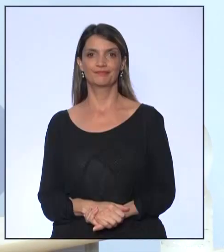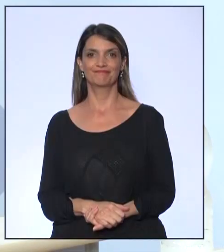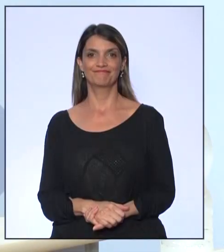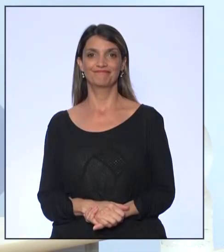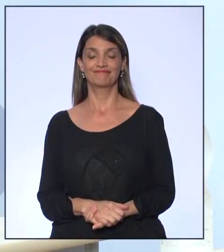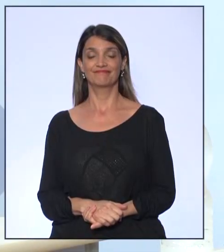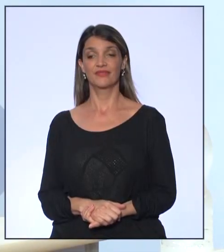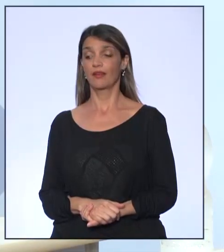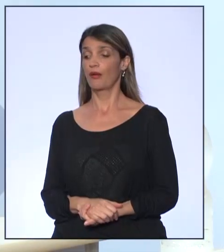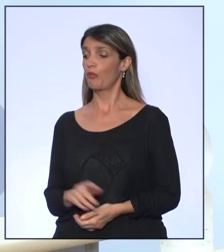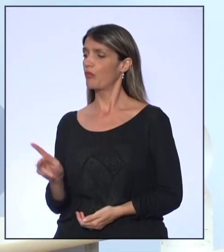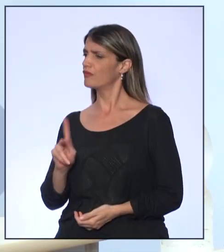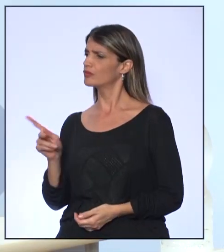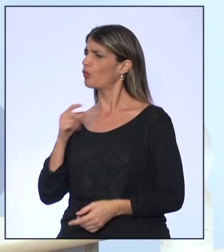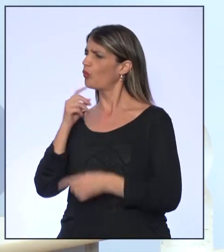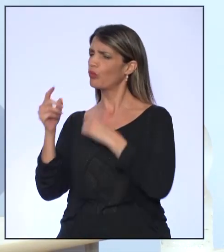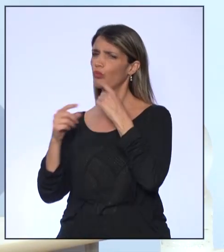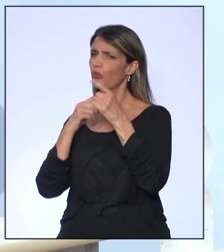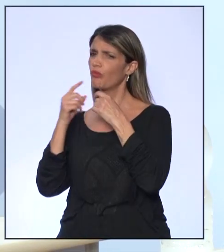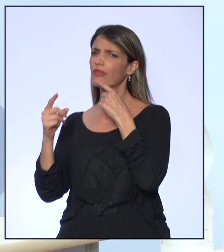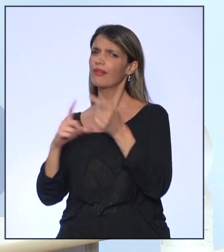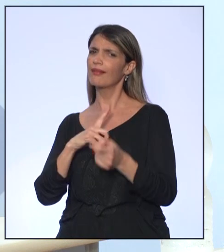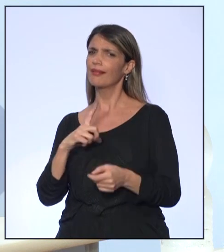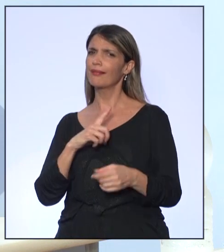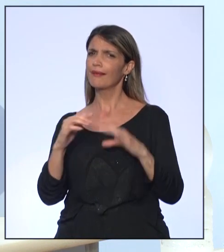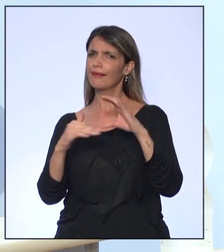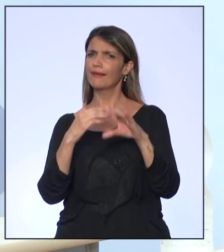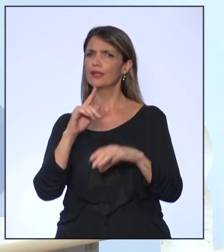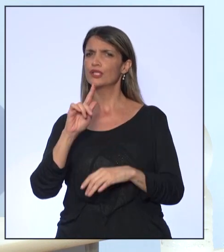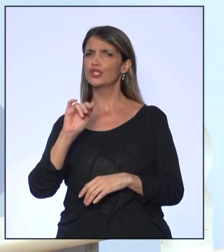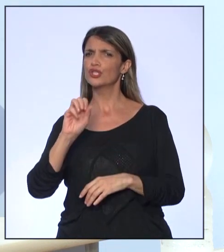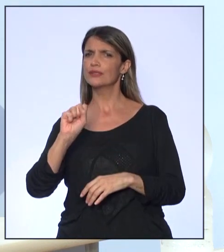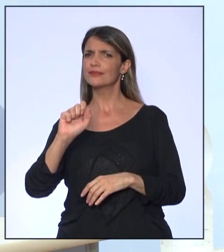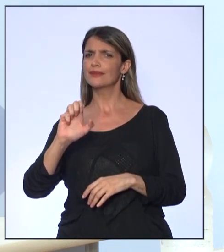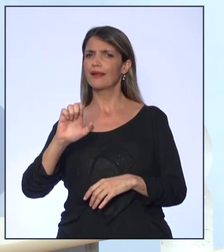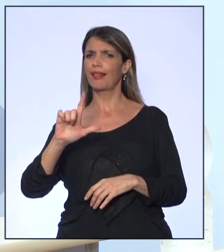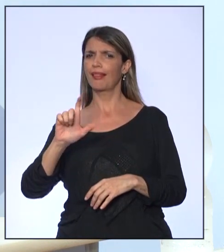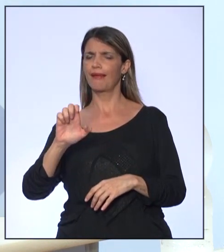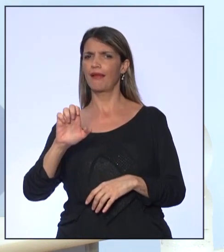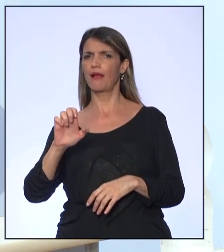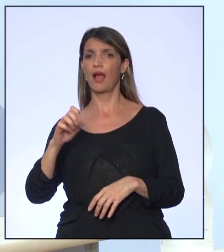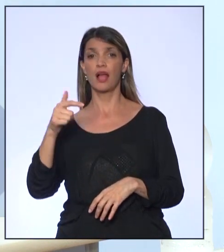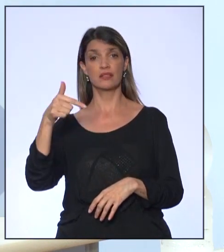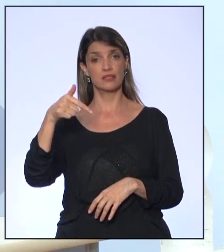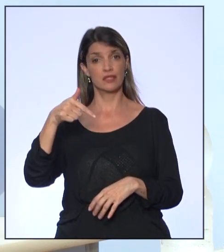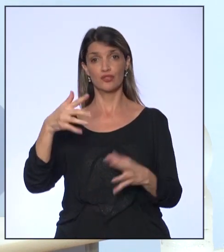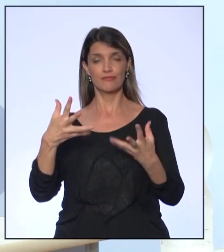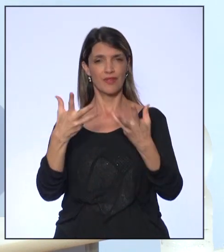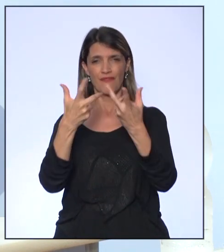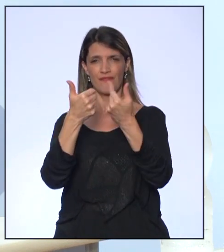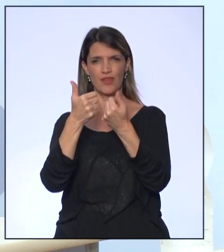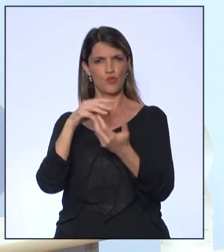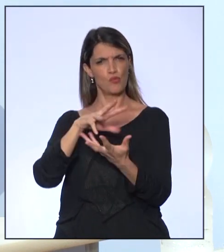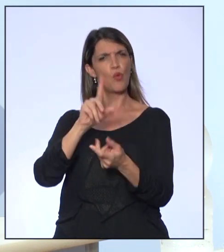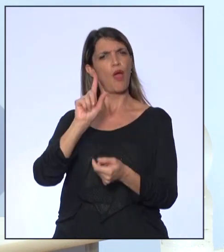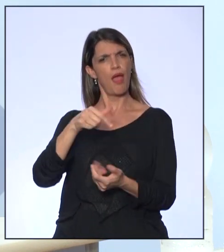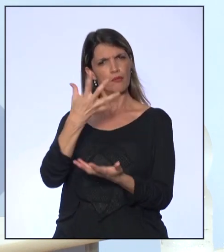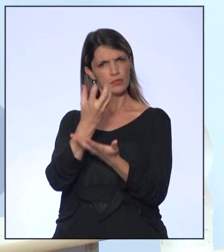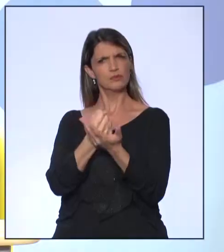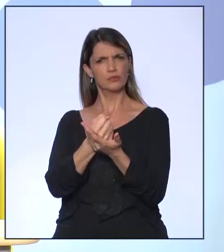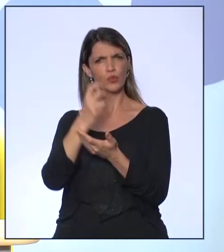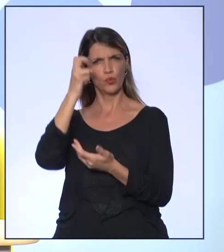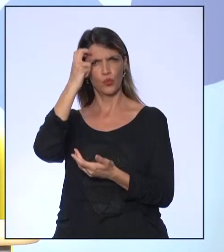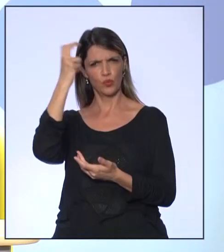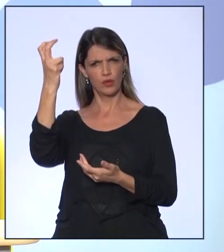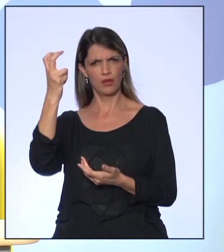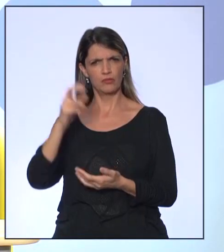Professora Márcia, surgiram umas dúvidas aqui. A Gisele, ela perguntou se as 7 maravilhas do mundo são patrimônios culturais.